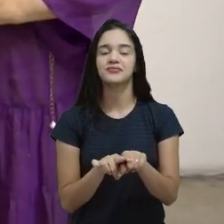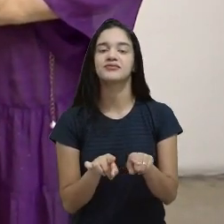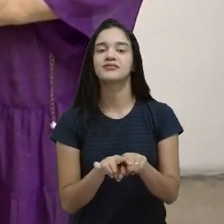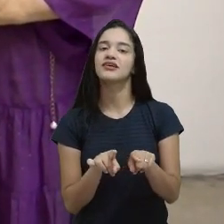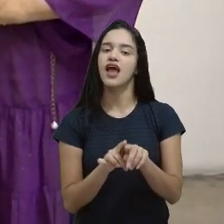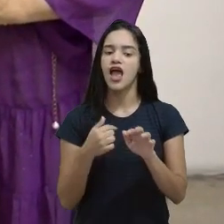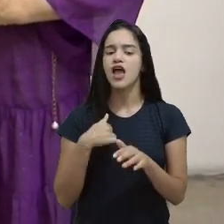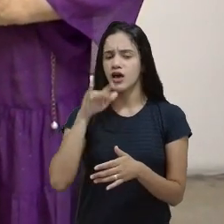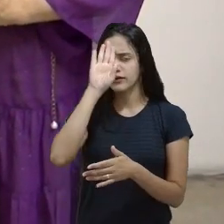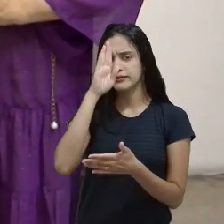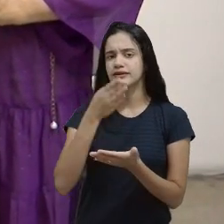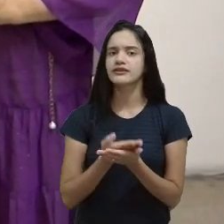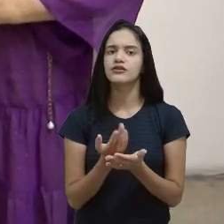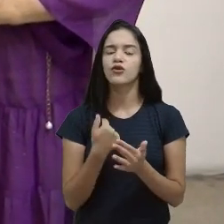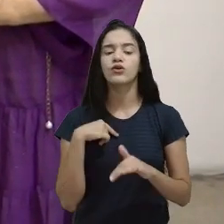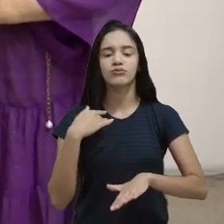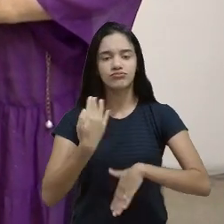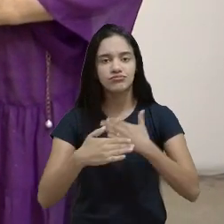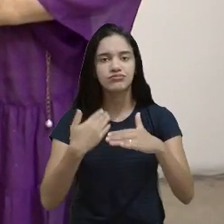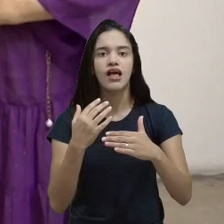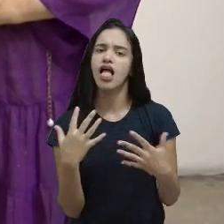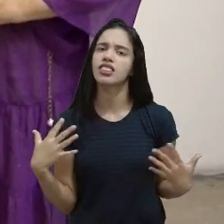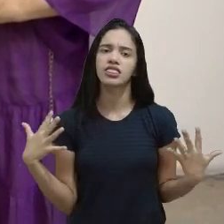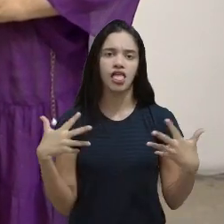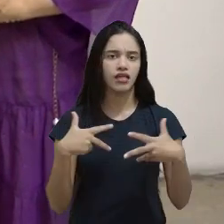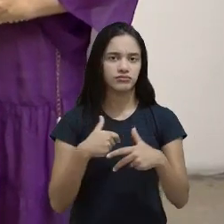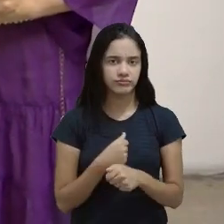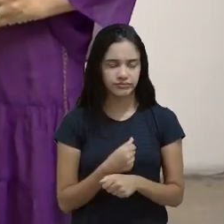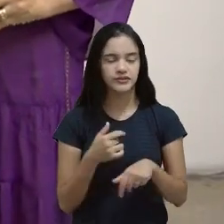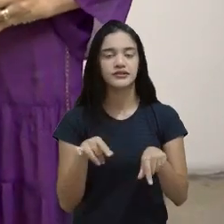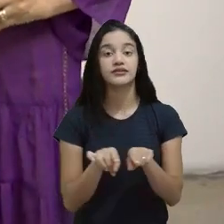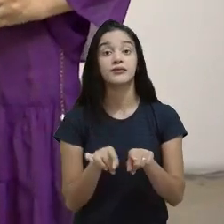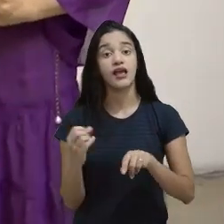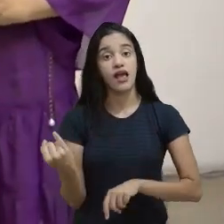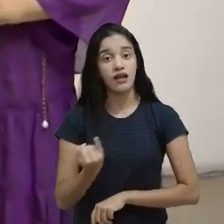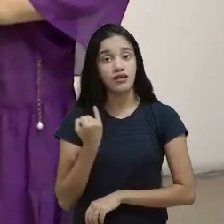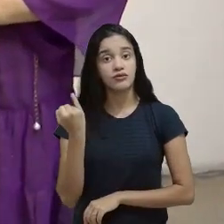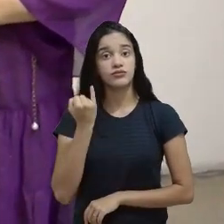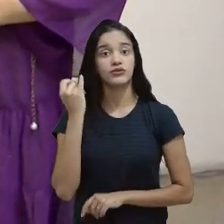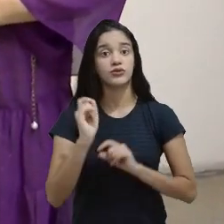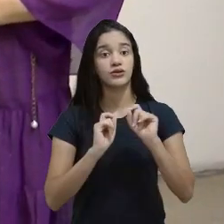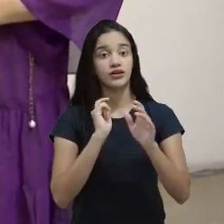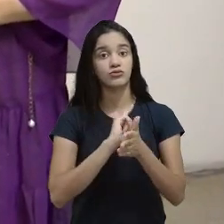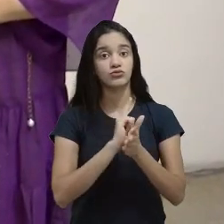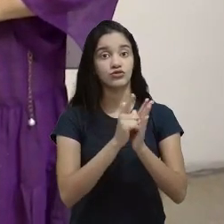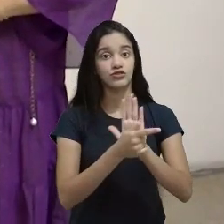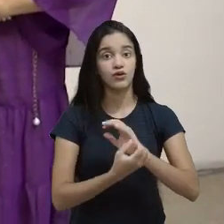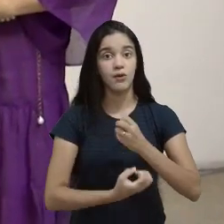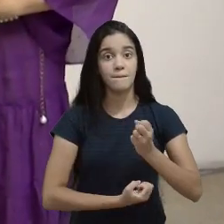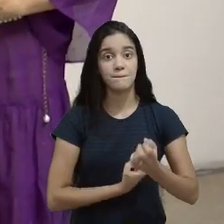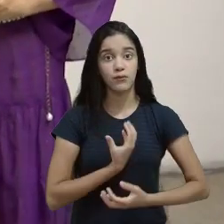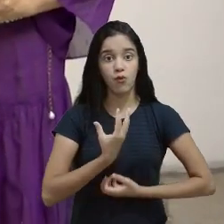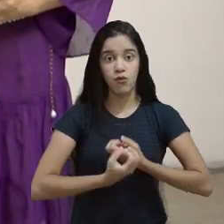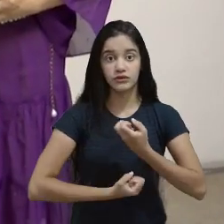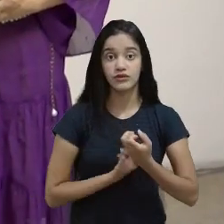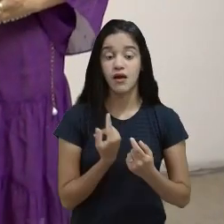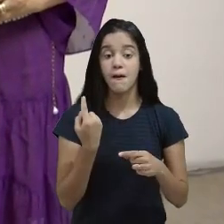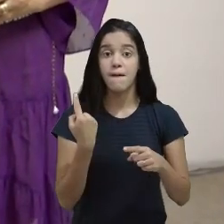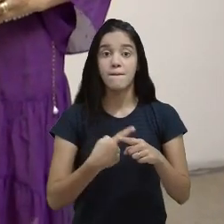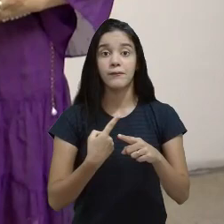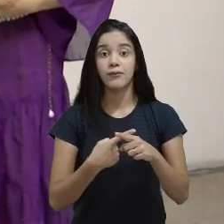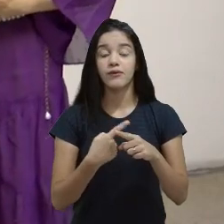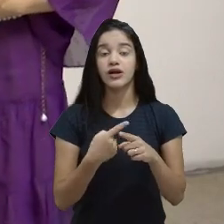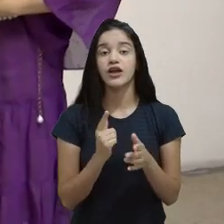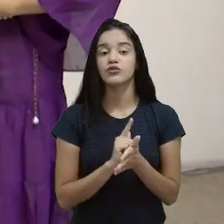Isso eu acredito que seja o desenvolvimento natural. É muito importante o gênero poesia, porque é um gênero